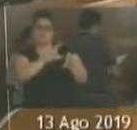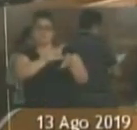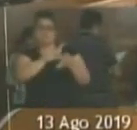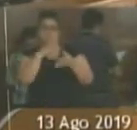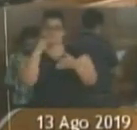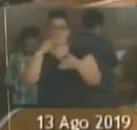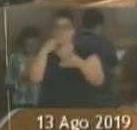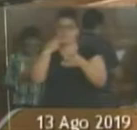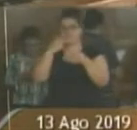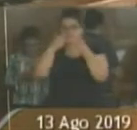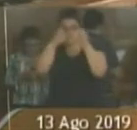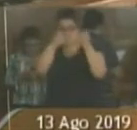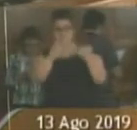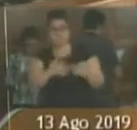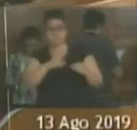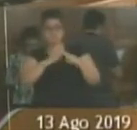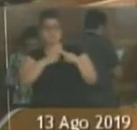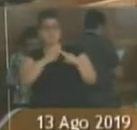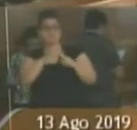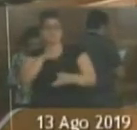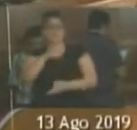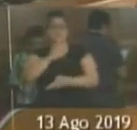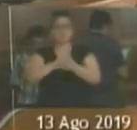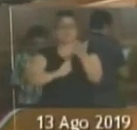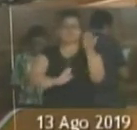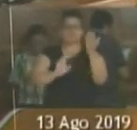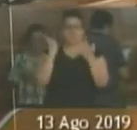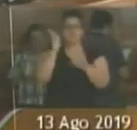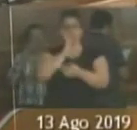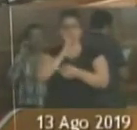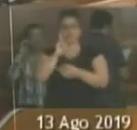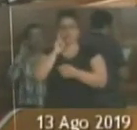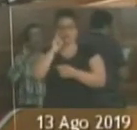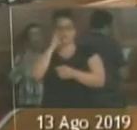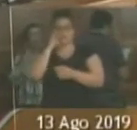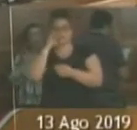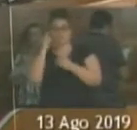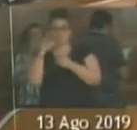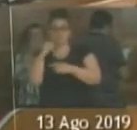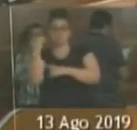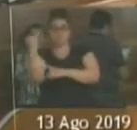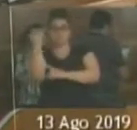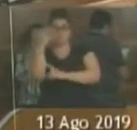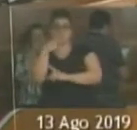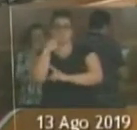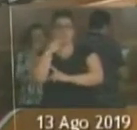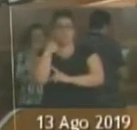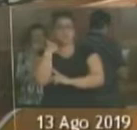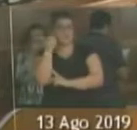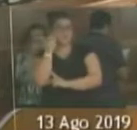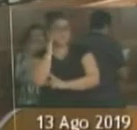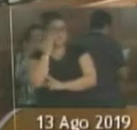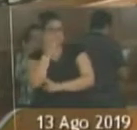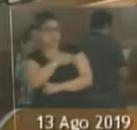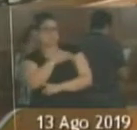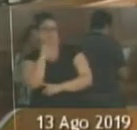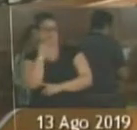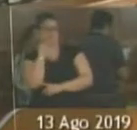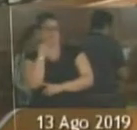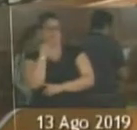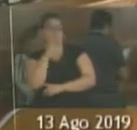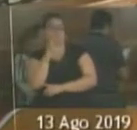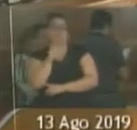ir, isso é importante que seja falado, né? Mas, vereador, eu entendo perfeitamente